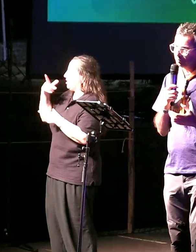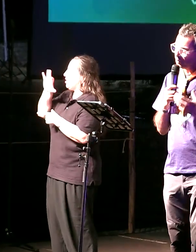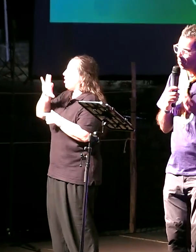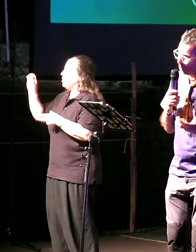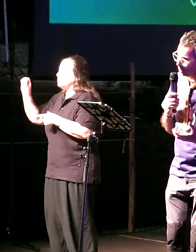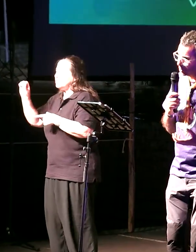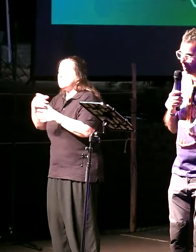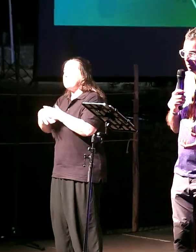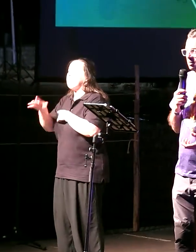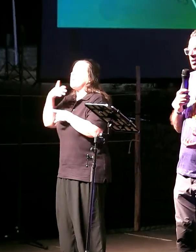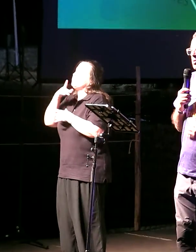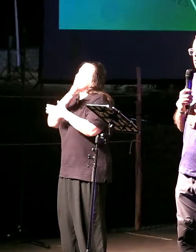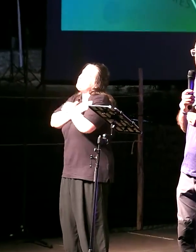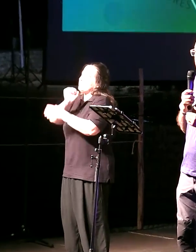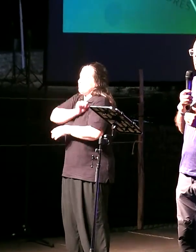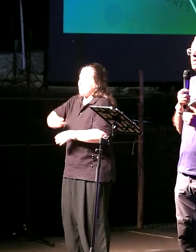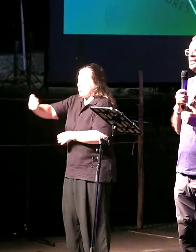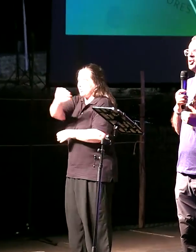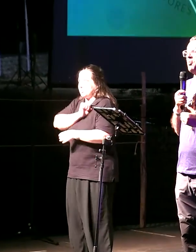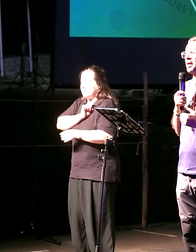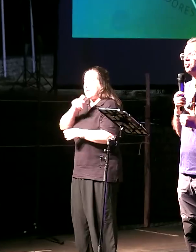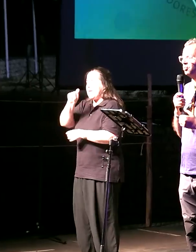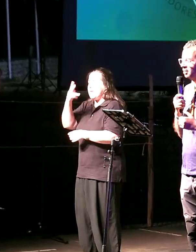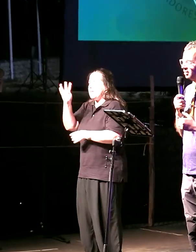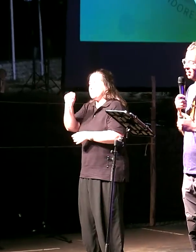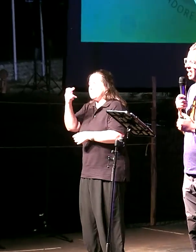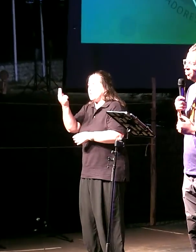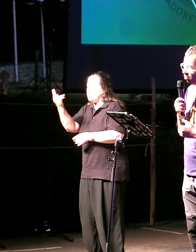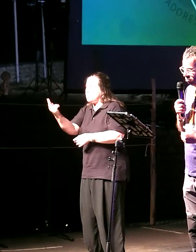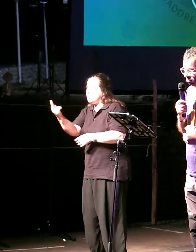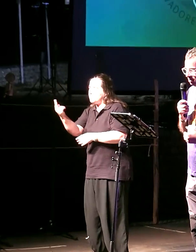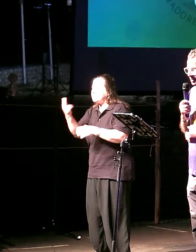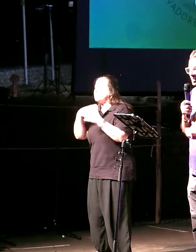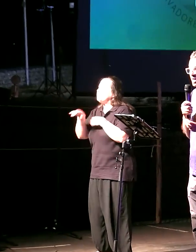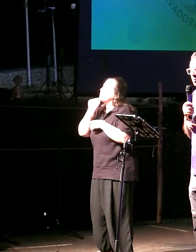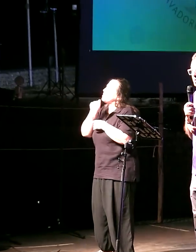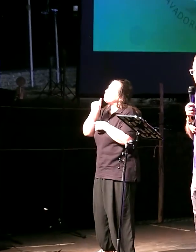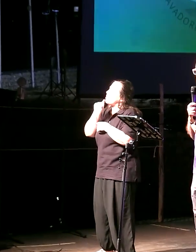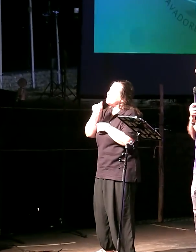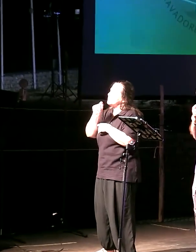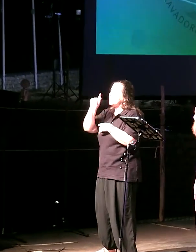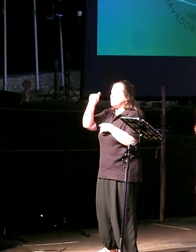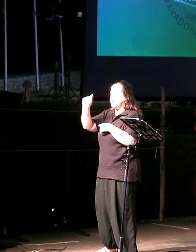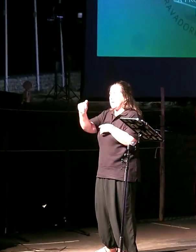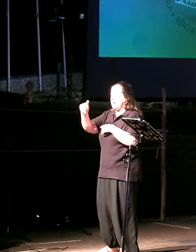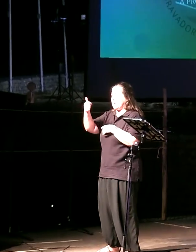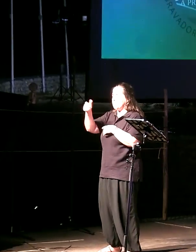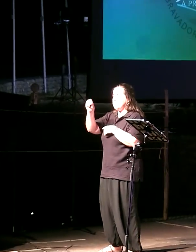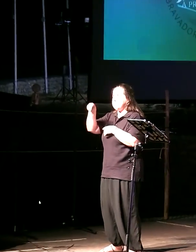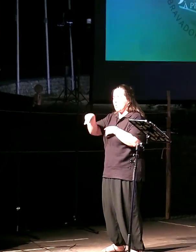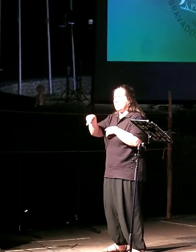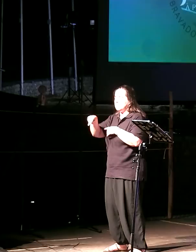Esaú ou bola de pêlo poderia também ser chamado Edom EA de um significa